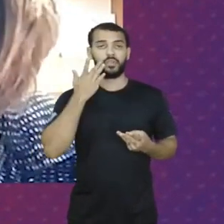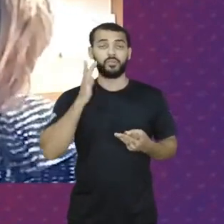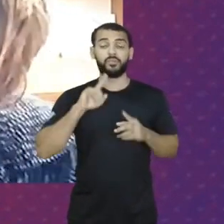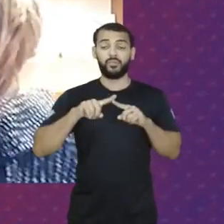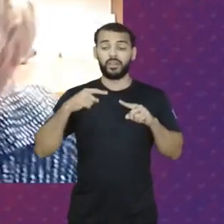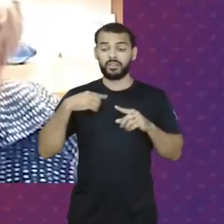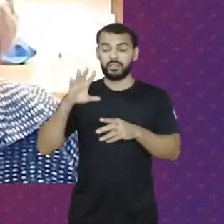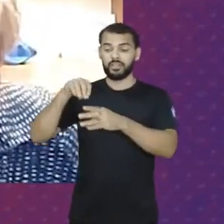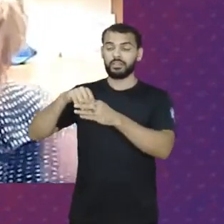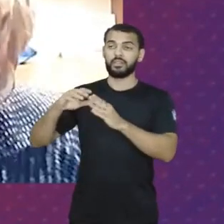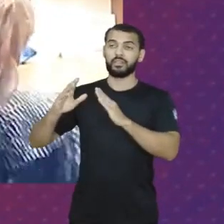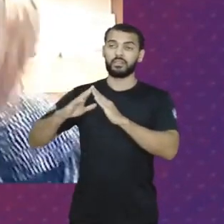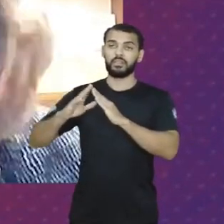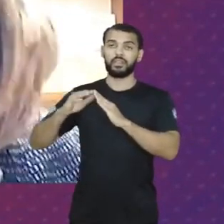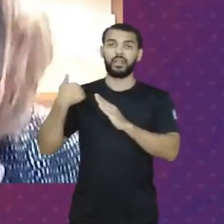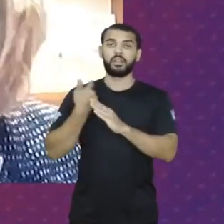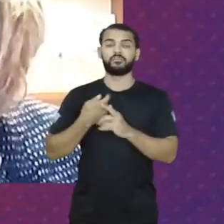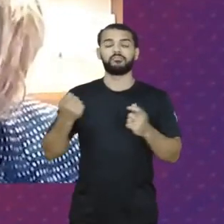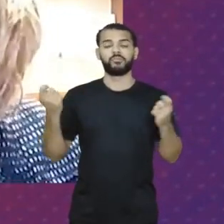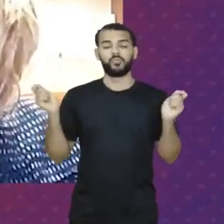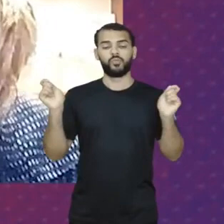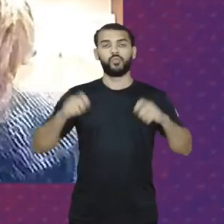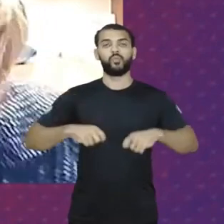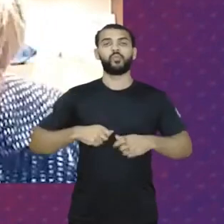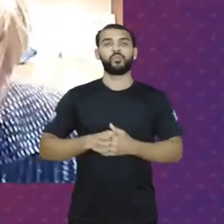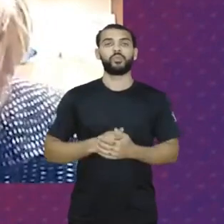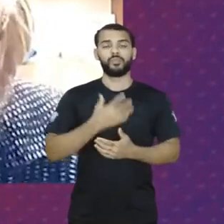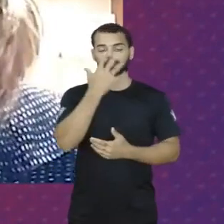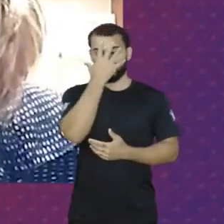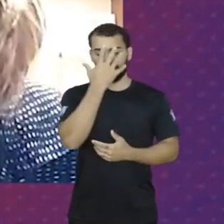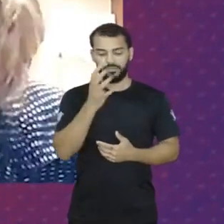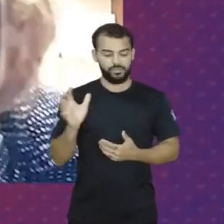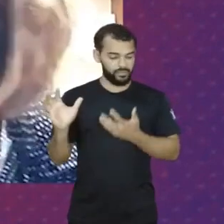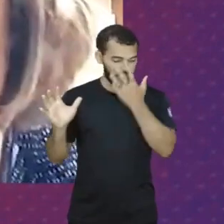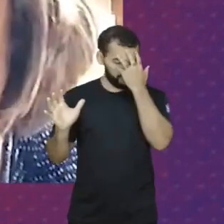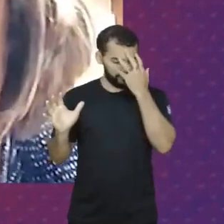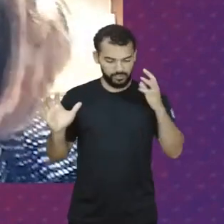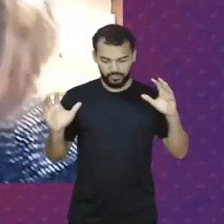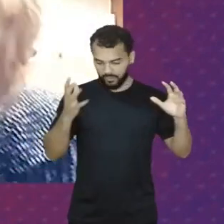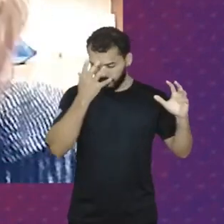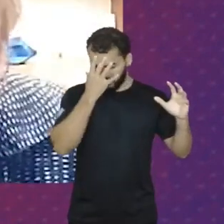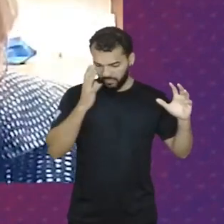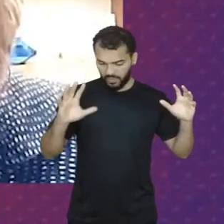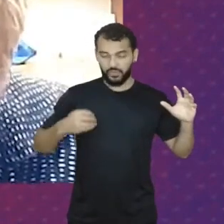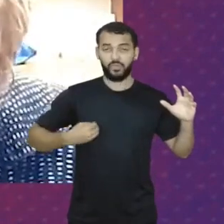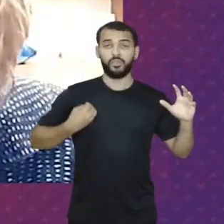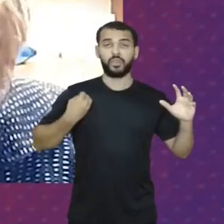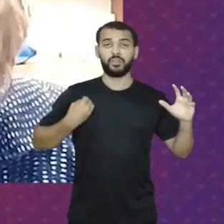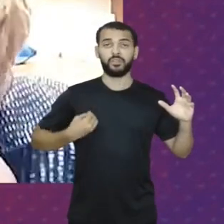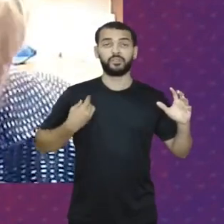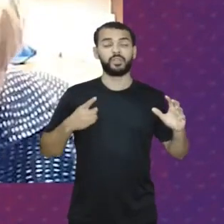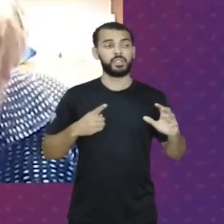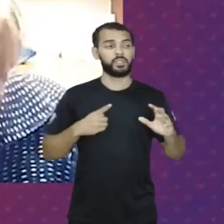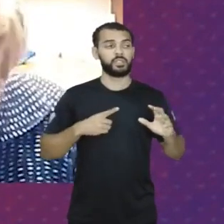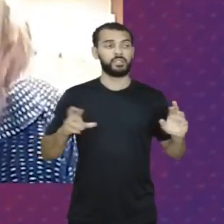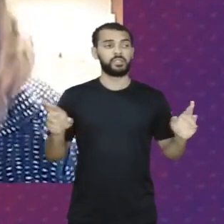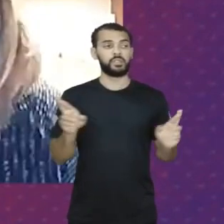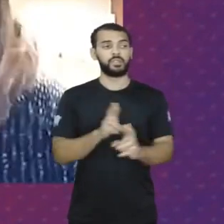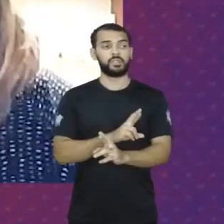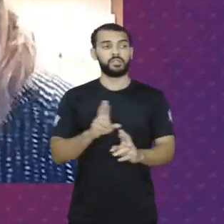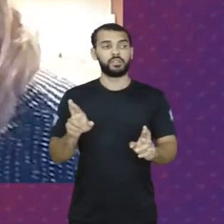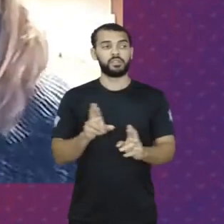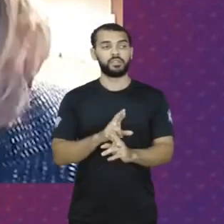que a gente se despe de todas as máscaras e que nós temos as relações que são relações